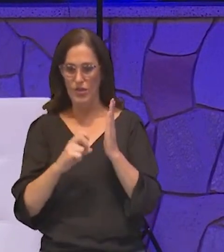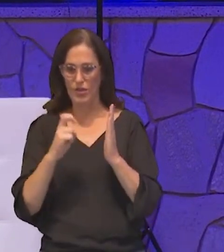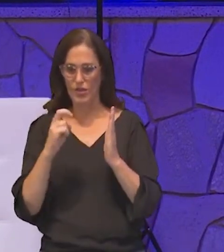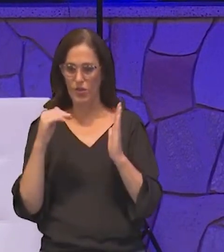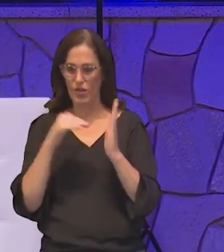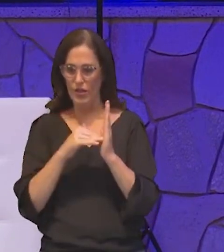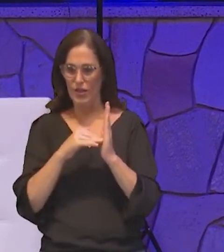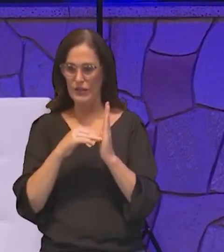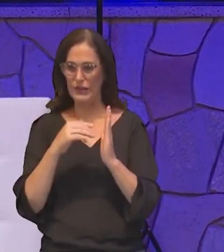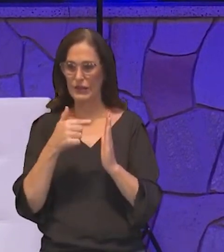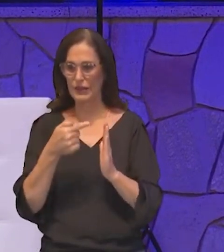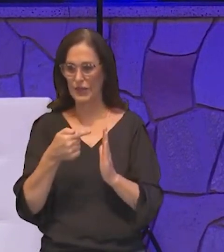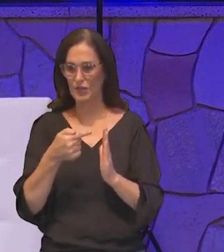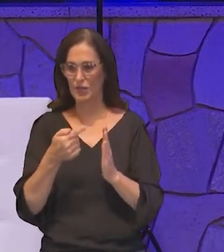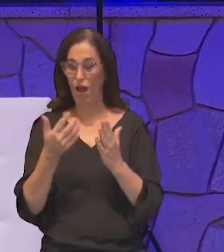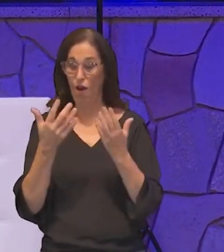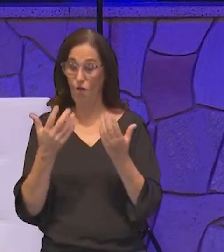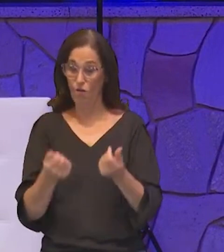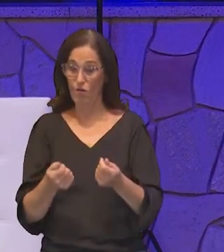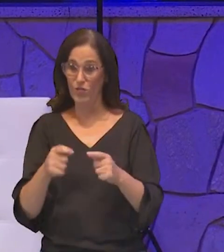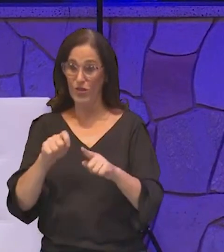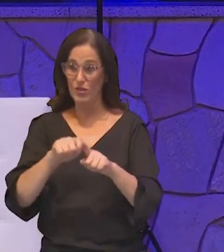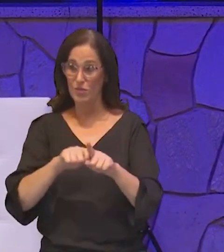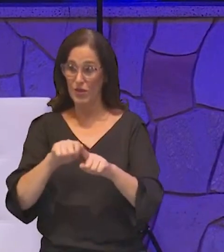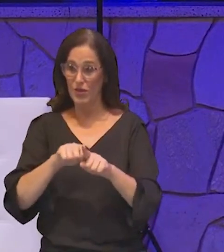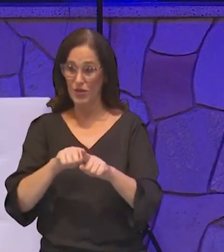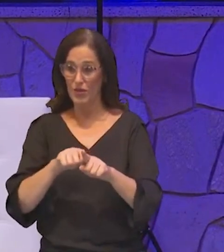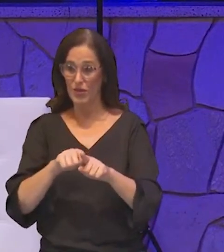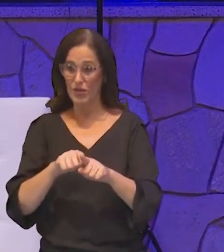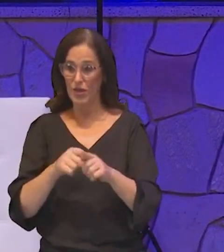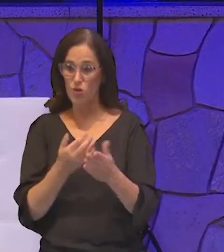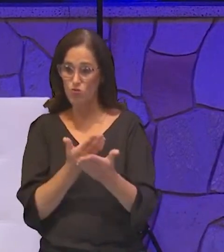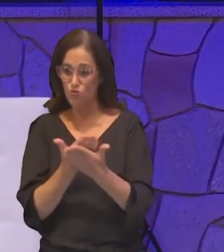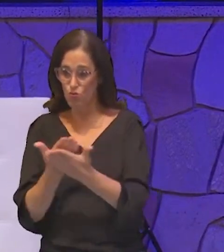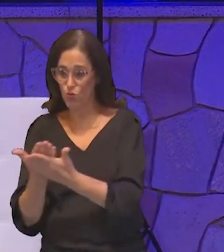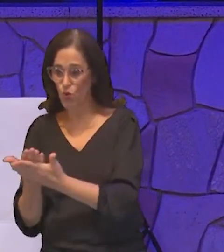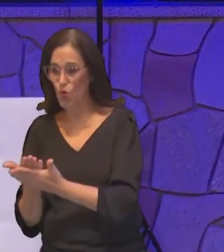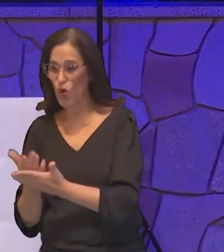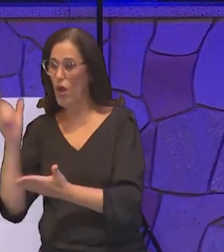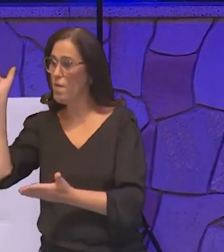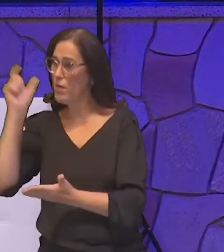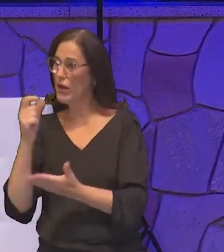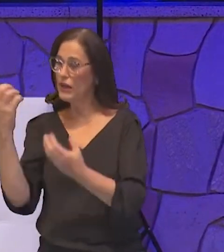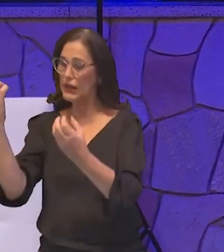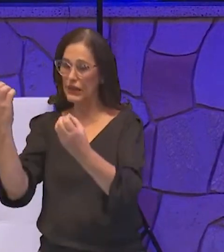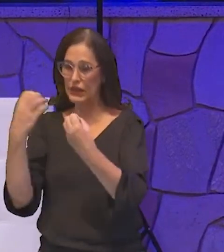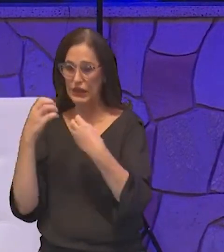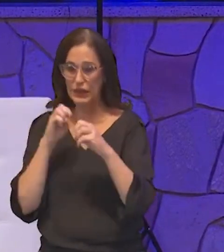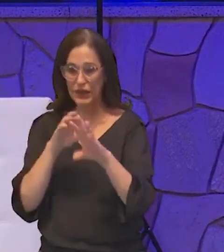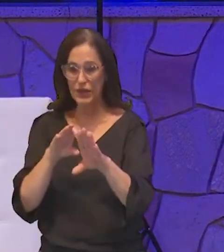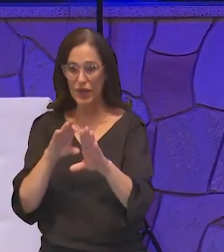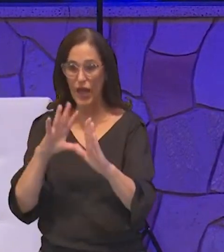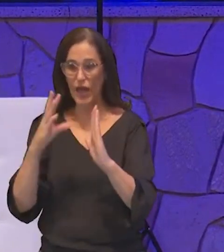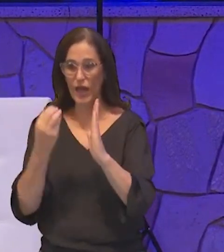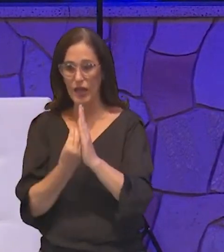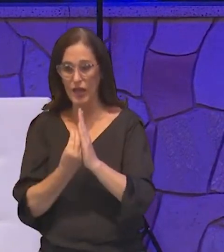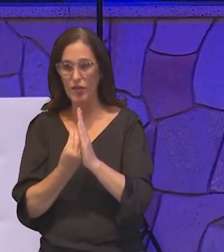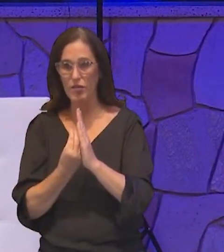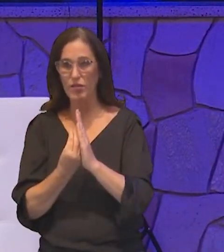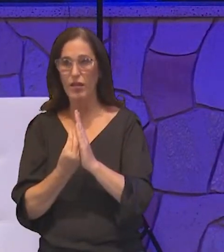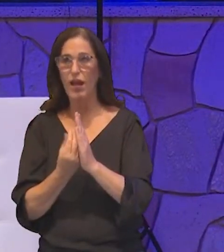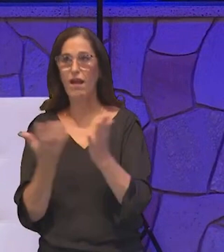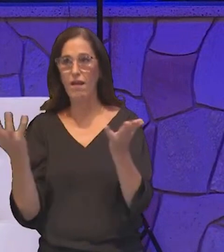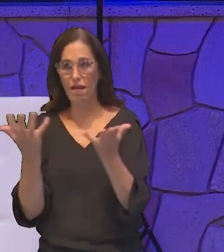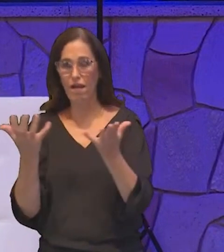pastor disse, estamos nesse mês estudando um pouco mais sobre o que a palavra de Deus nos ensina sobre a igreja que